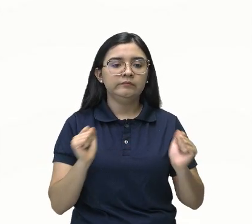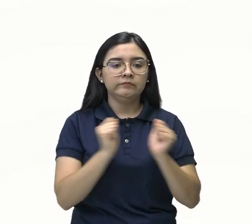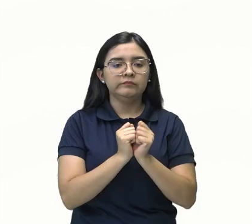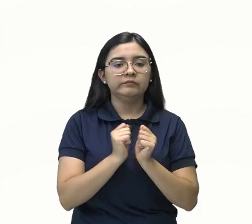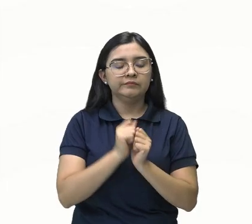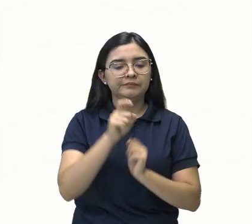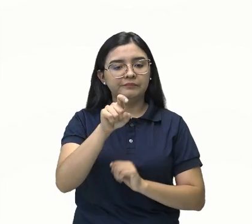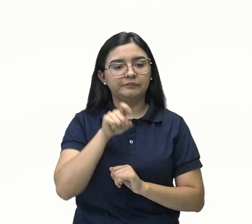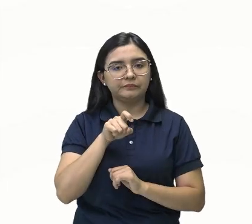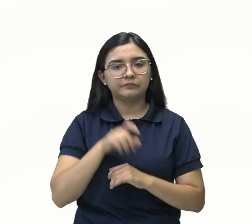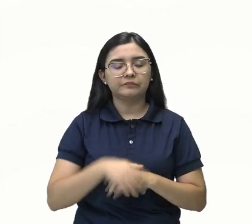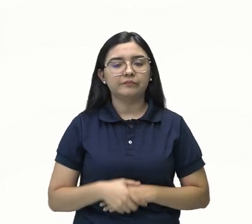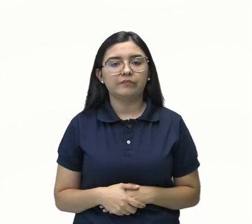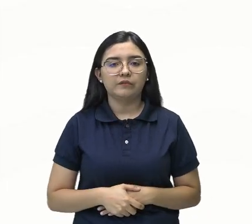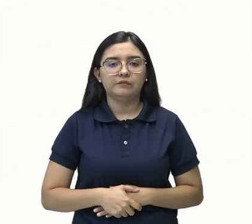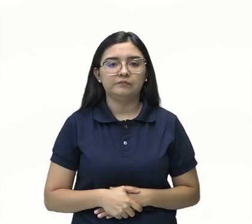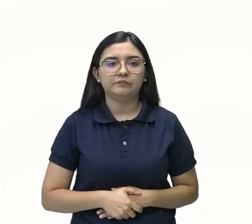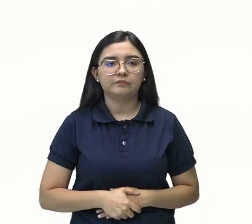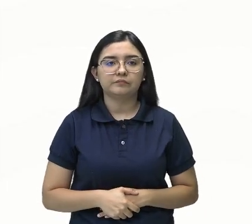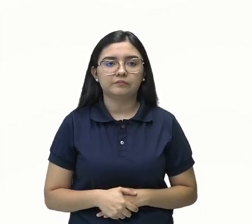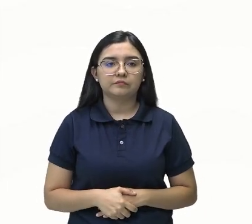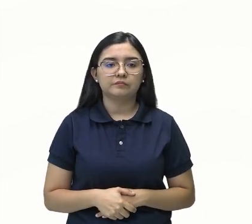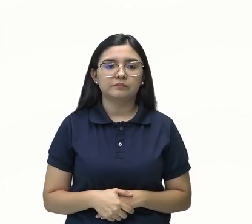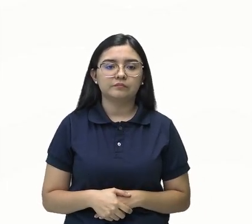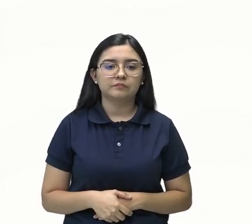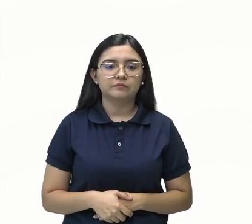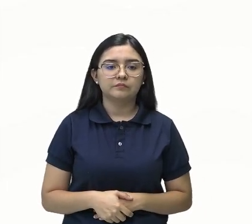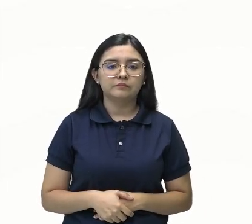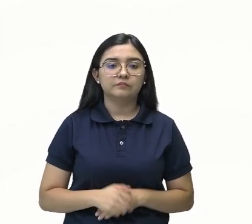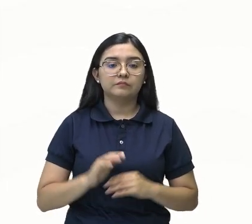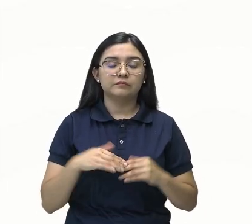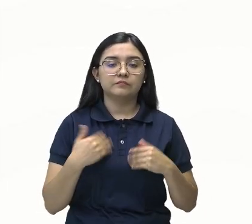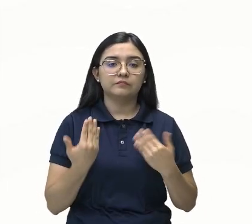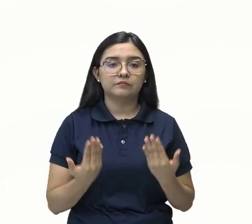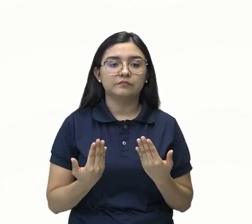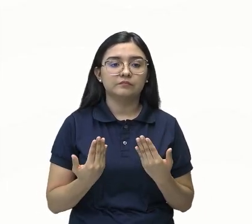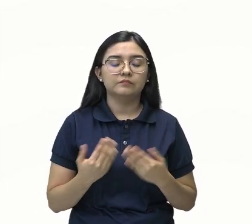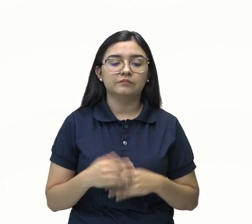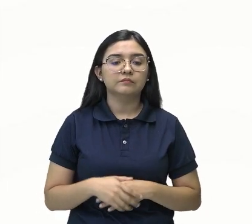com o x. Tá? Então,